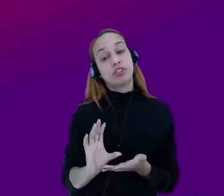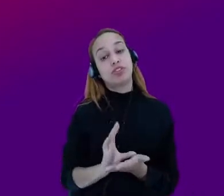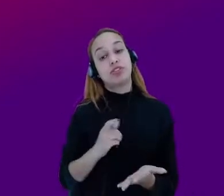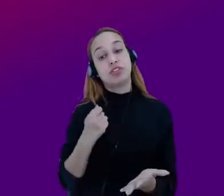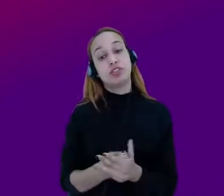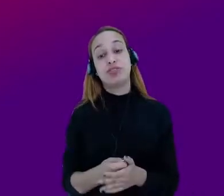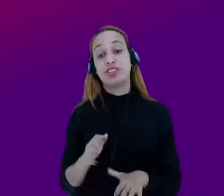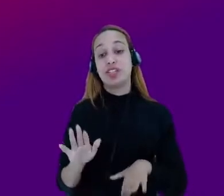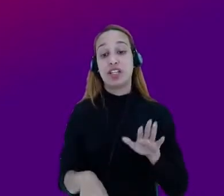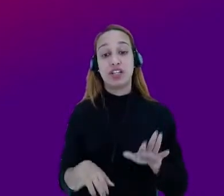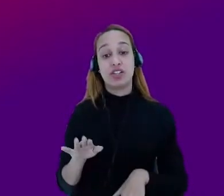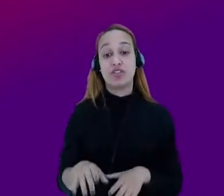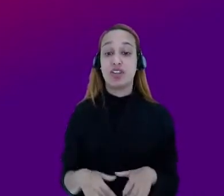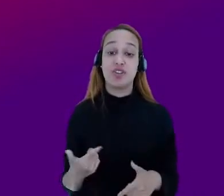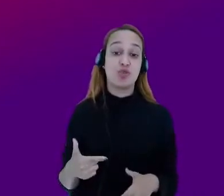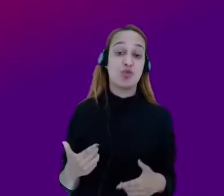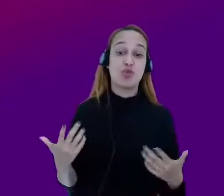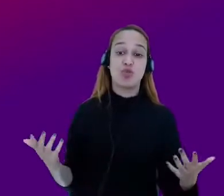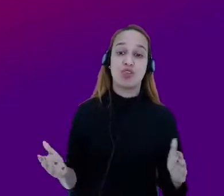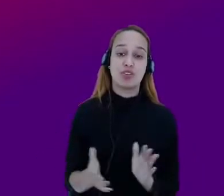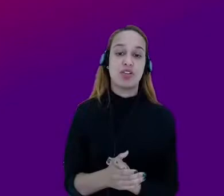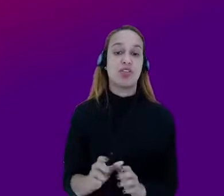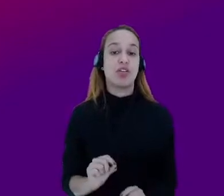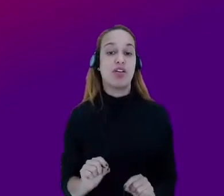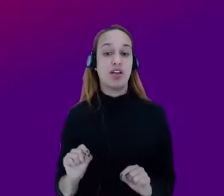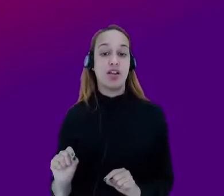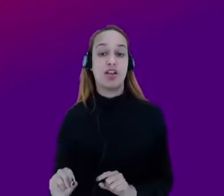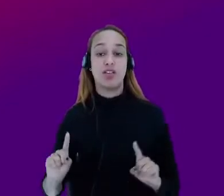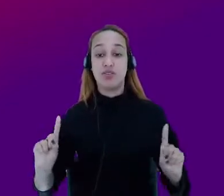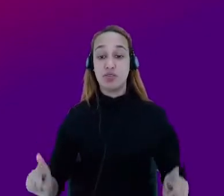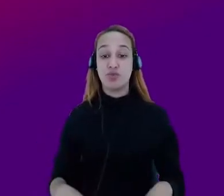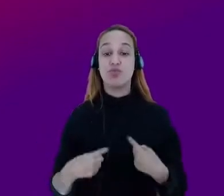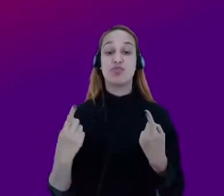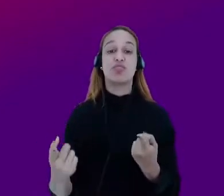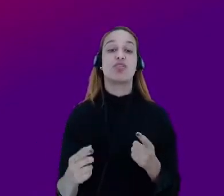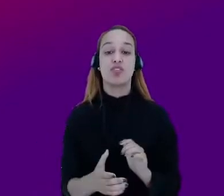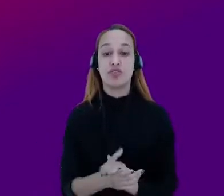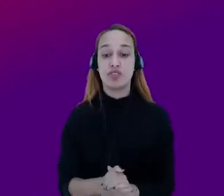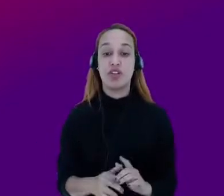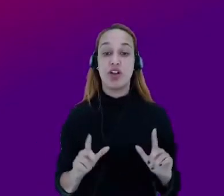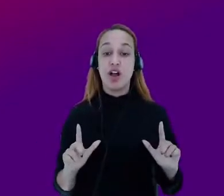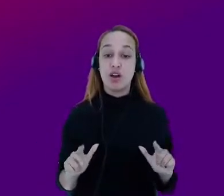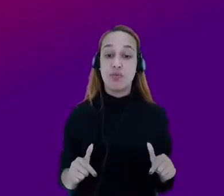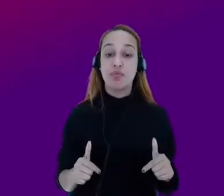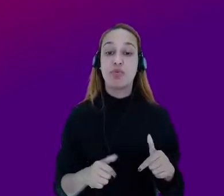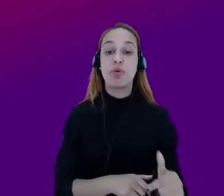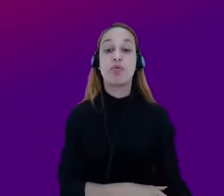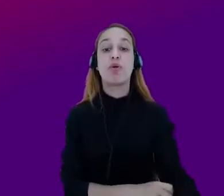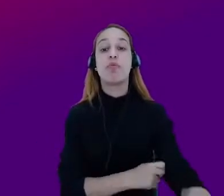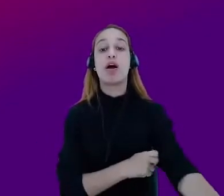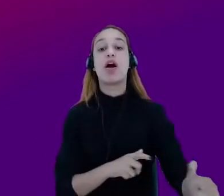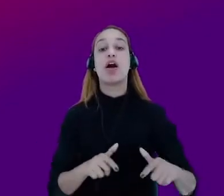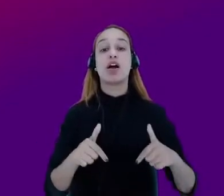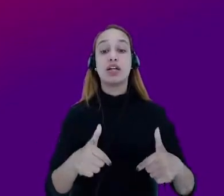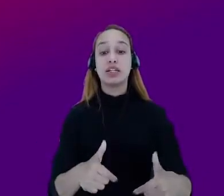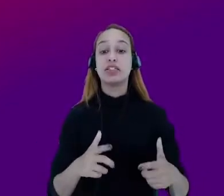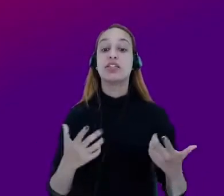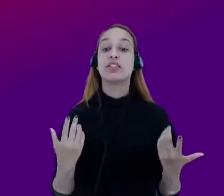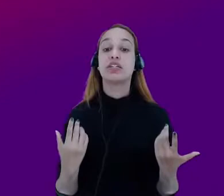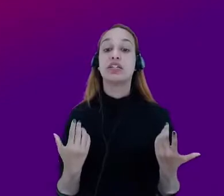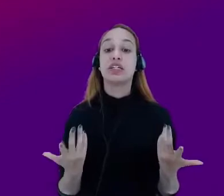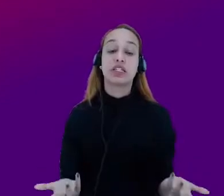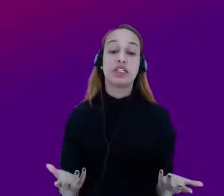tem como fazer. Então, esse é um desafio muito grande, ou seja, a operação fazer com que o